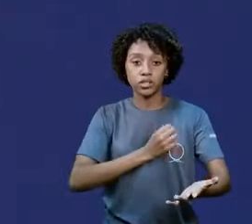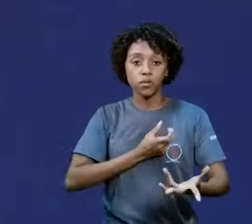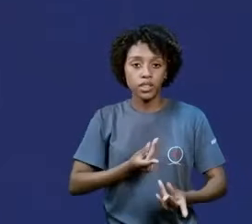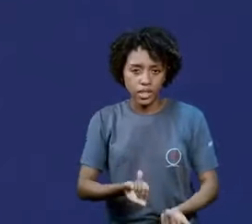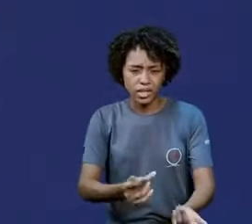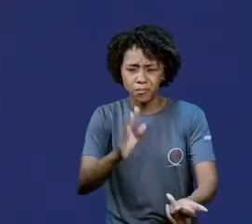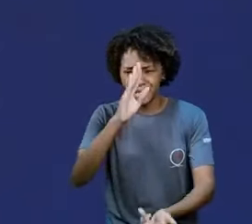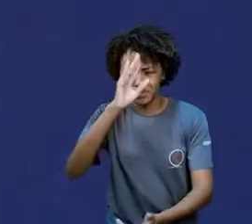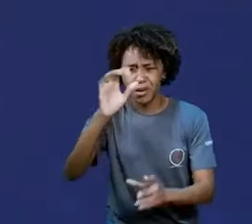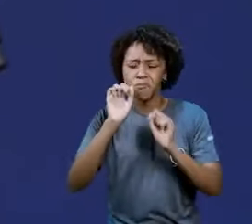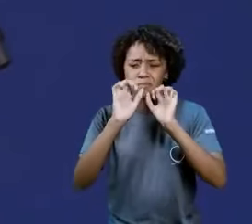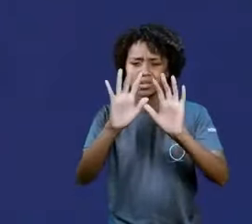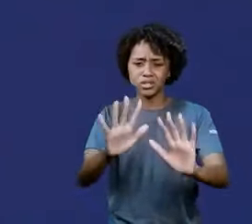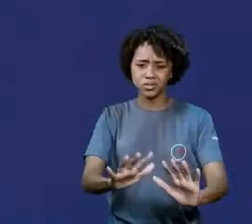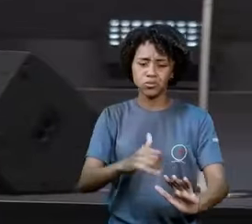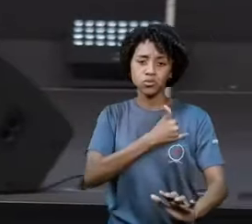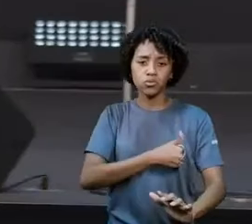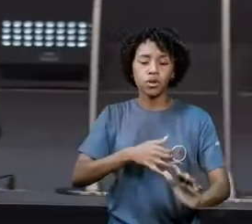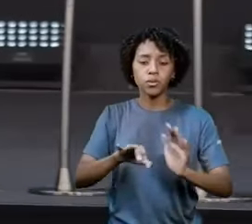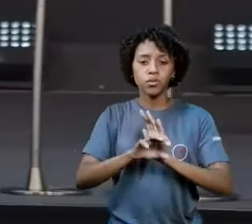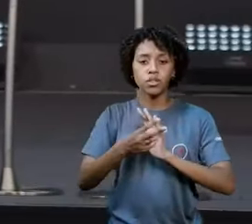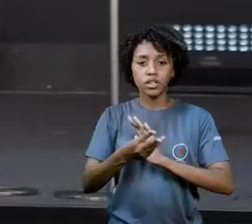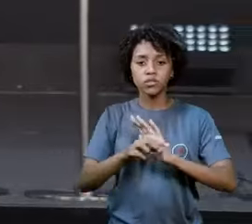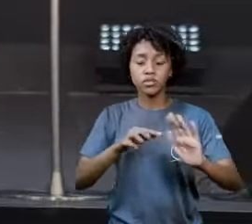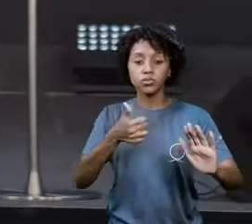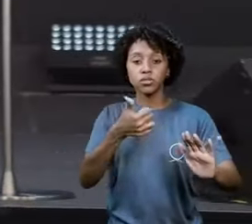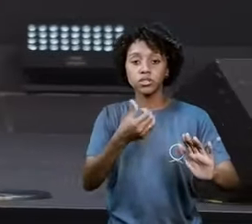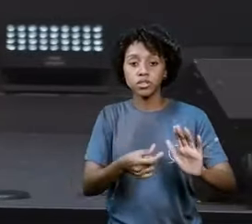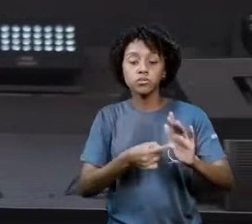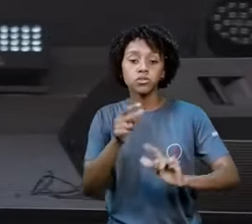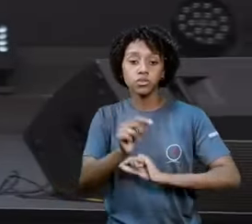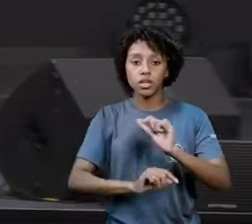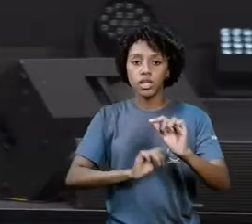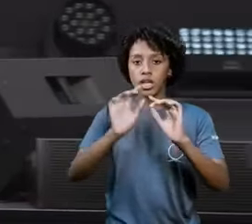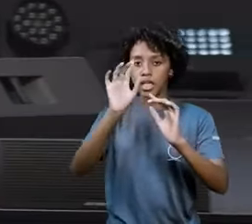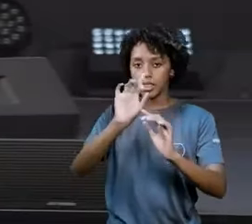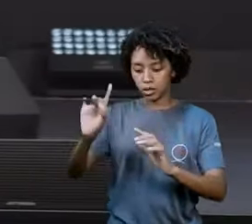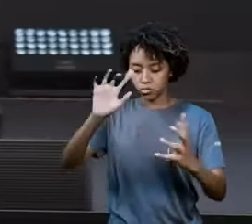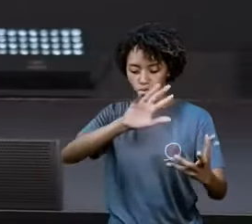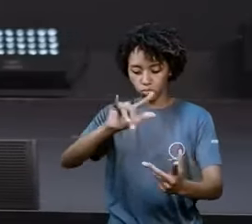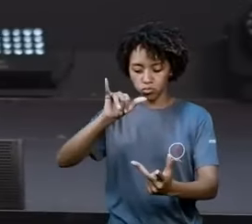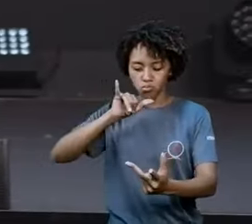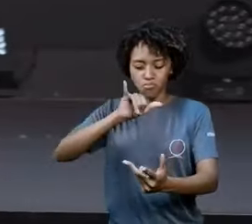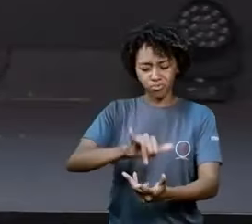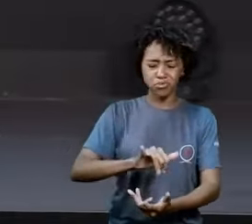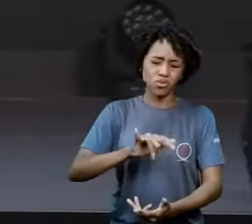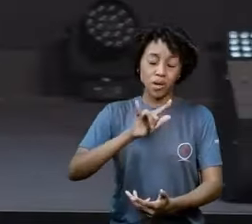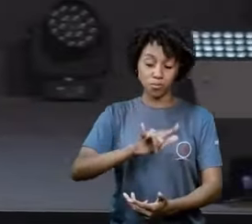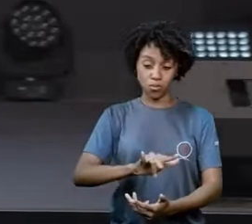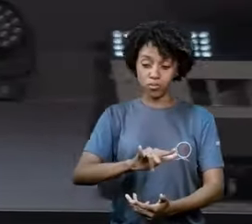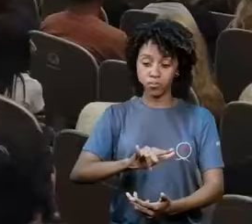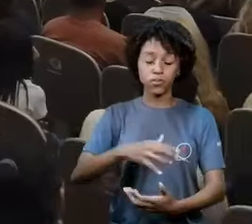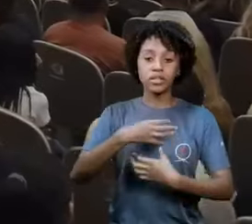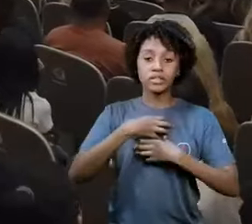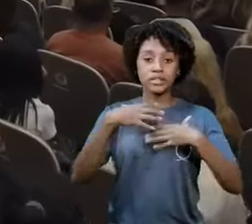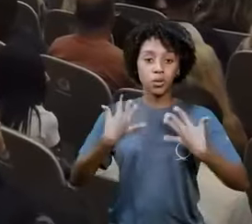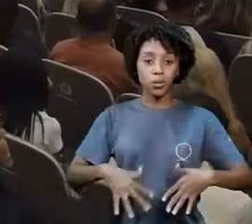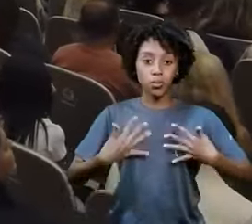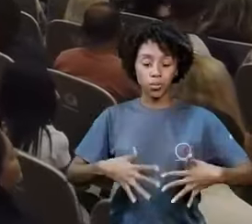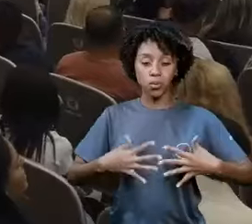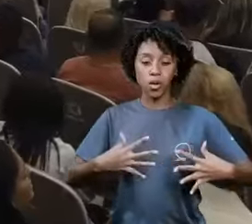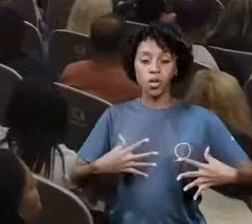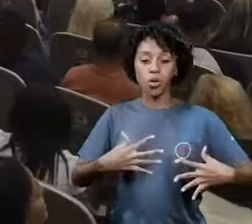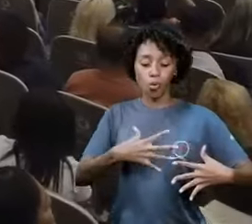o texto áo da Bíblia que é João 3:16 Porque Deus amou o mundo de tal maneira que deu seu filho unigênito para